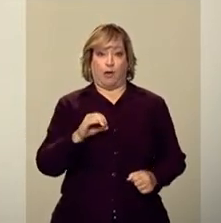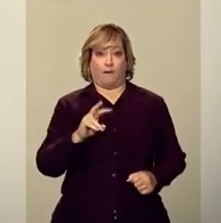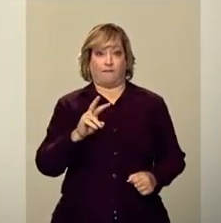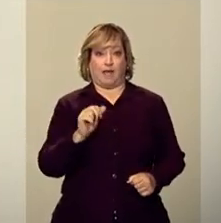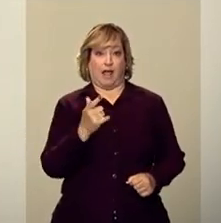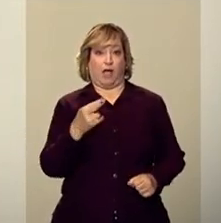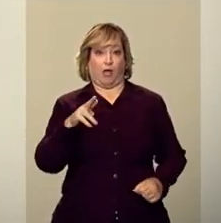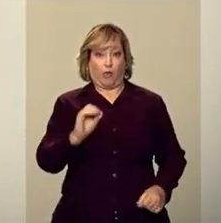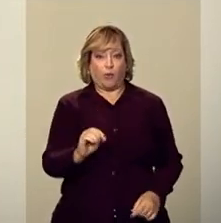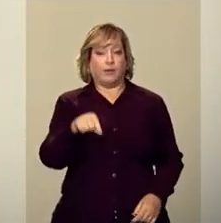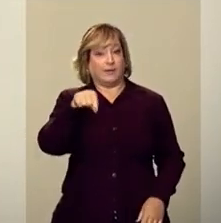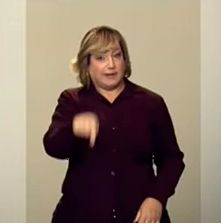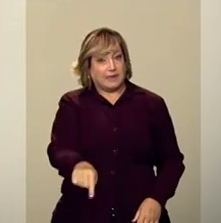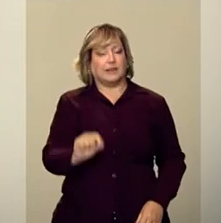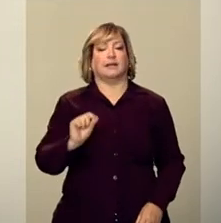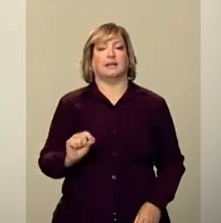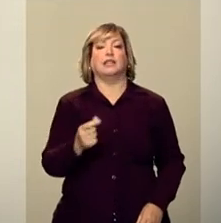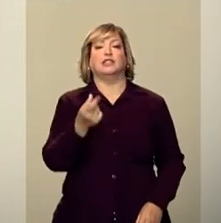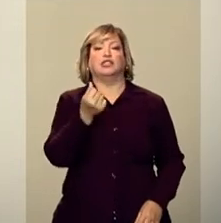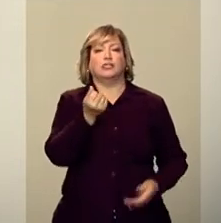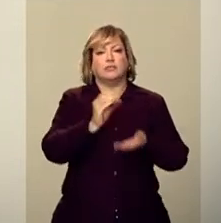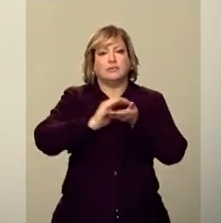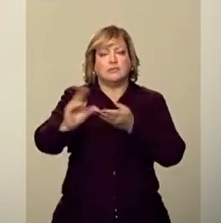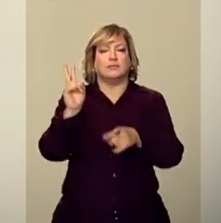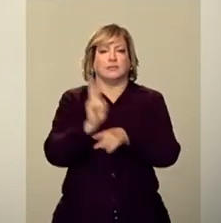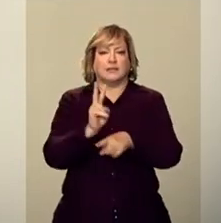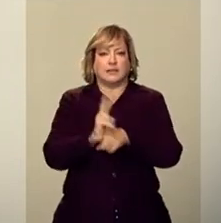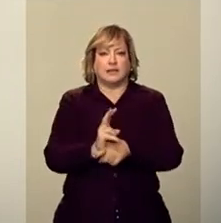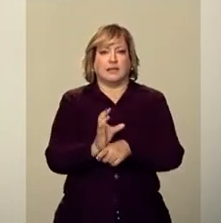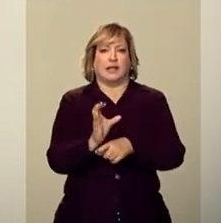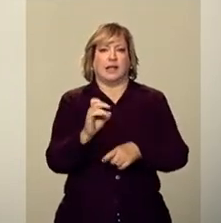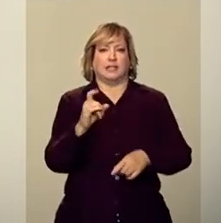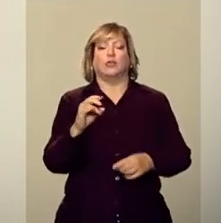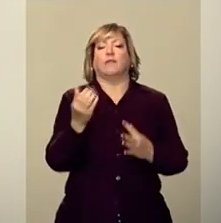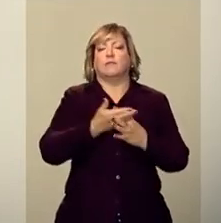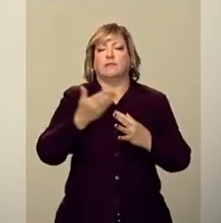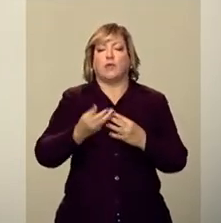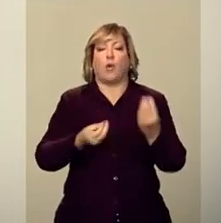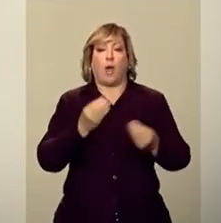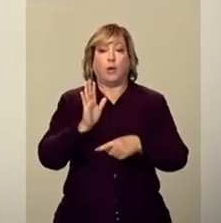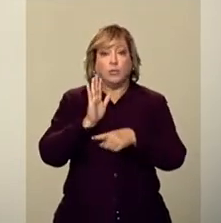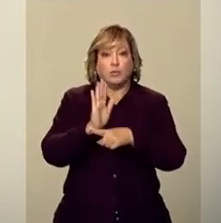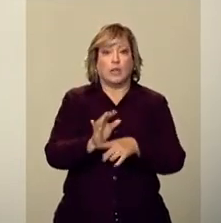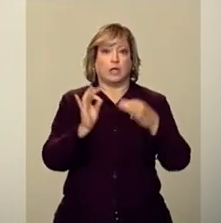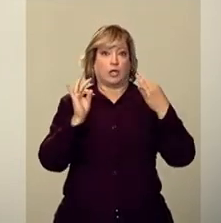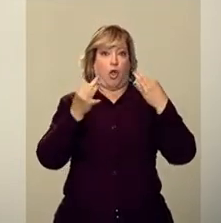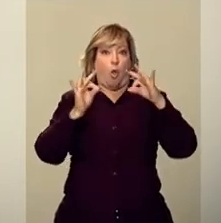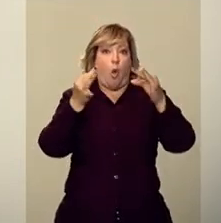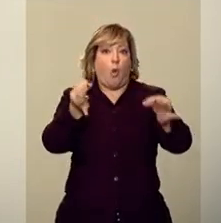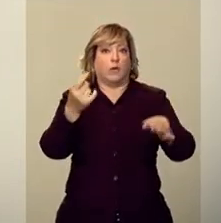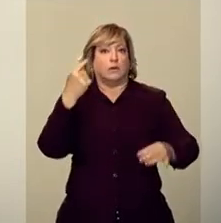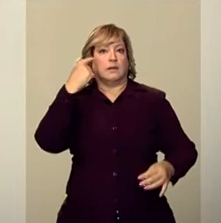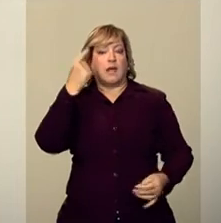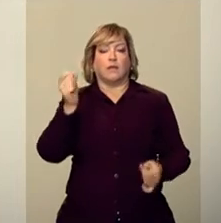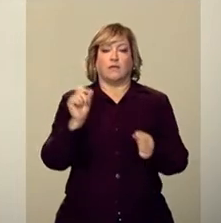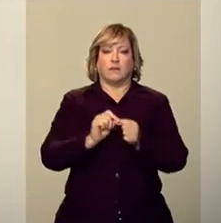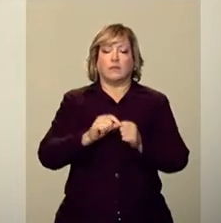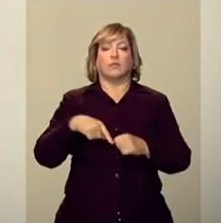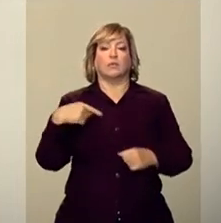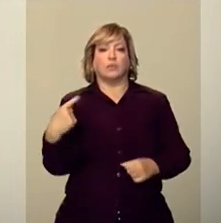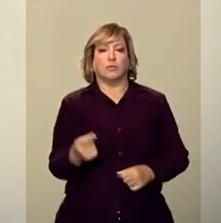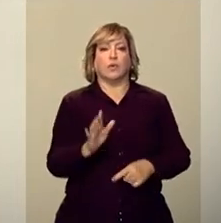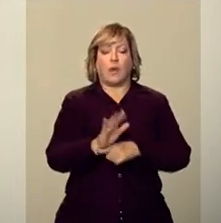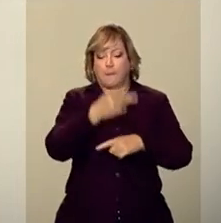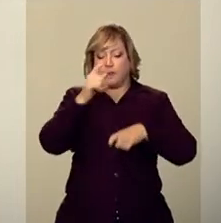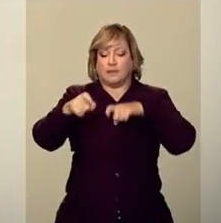O inovagro Luciano é uma linha de financiamento que apoia adoção de inovações tecnológicas pelos Produtores